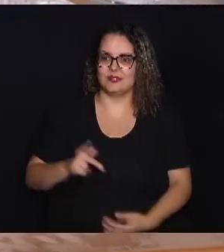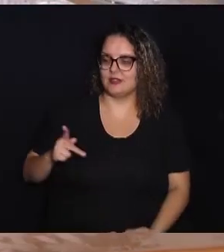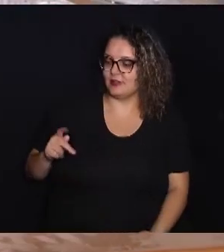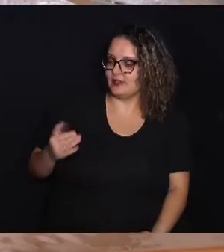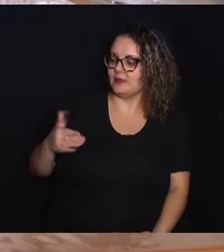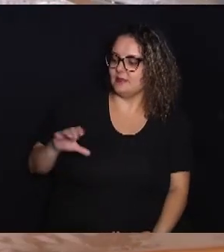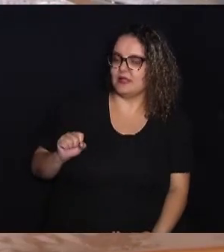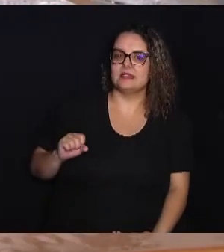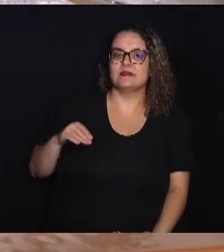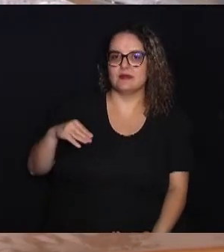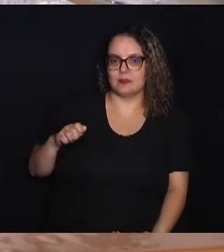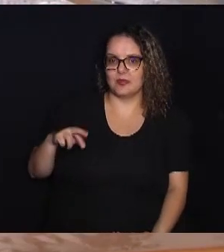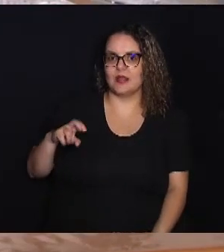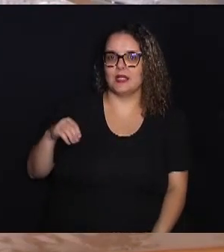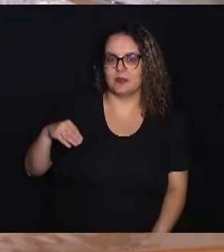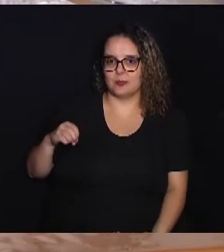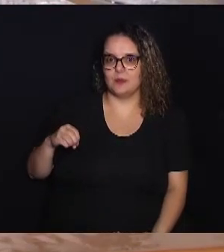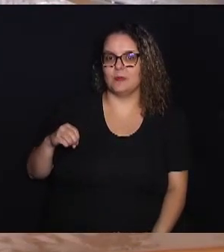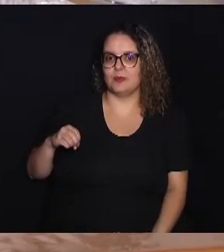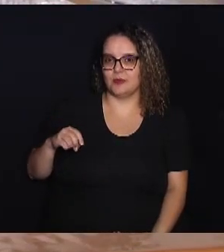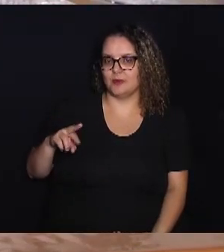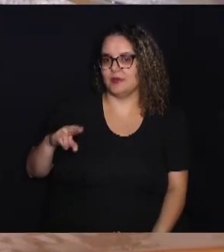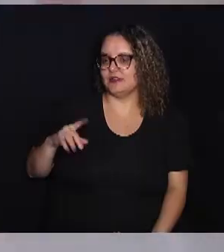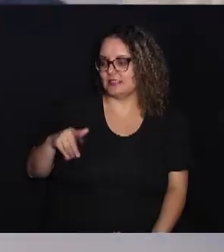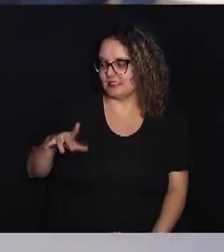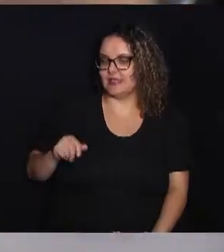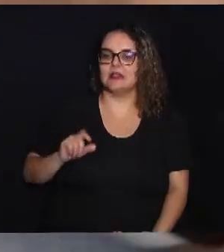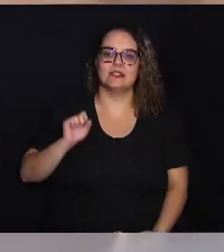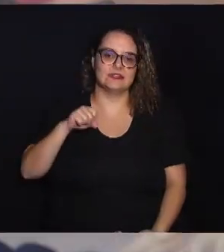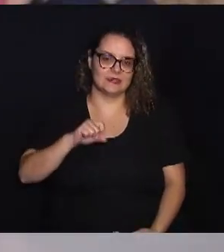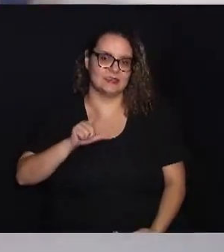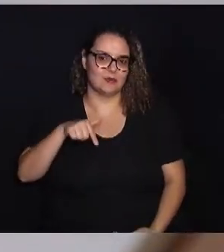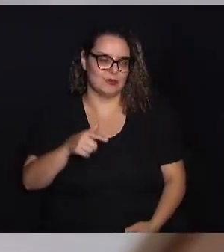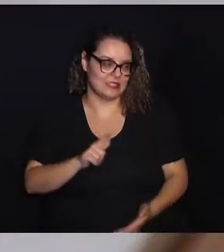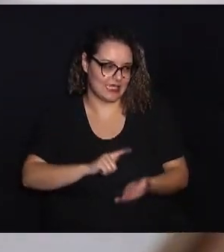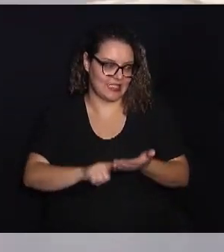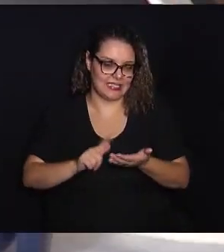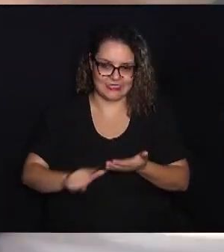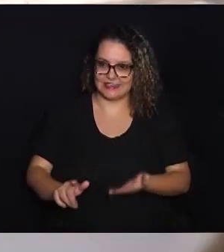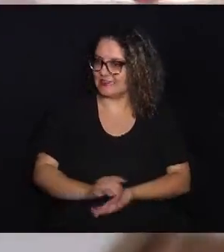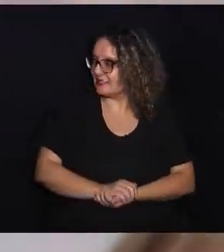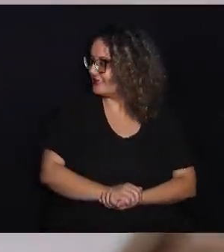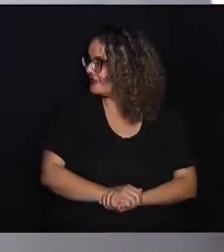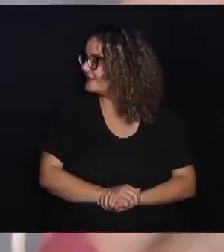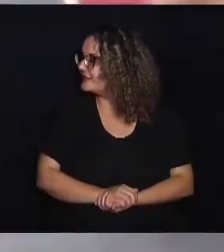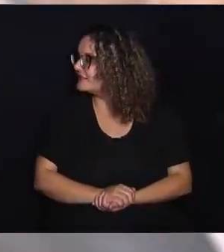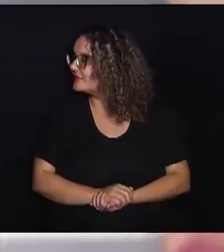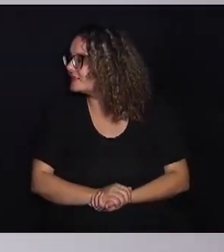processo, a gente já tem as peças curadas.